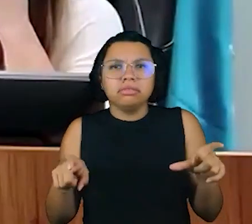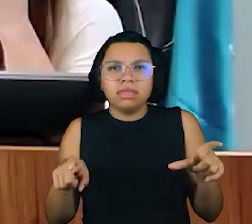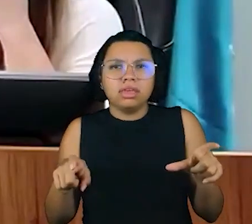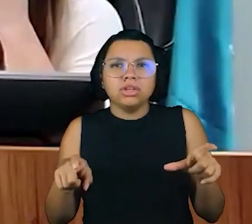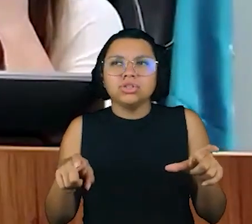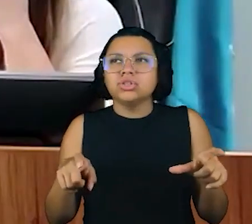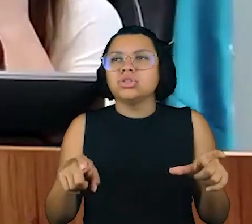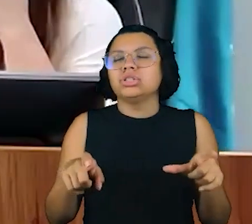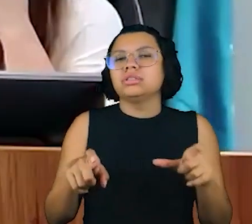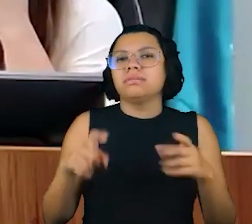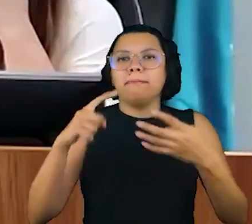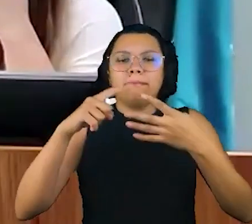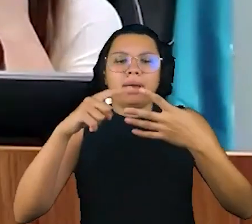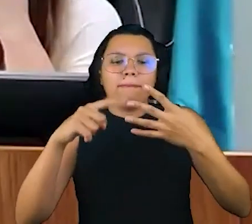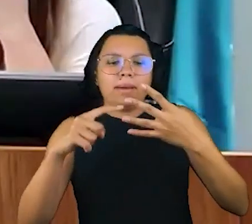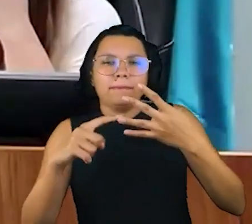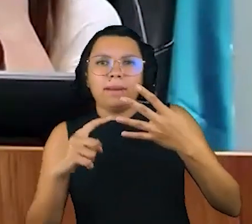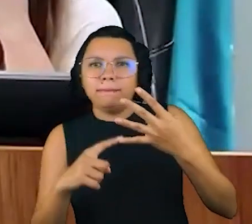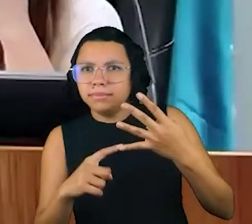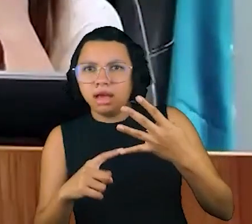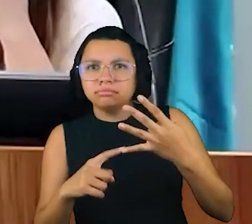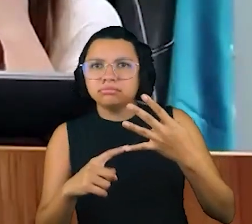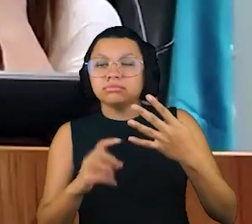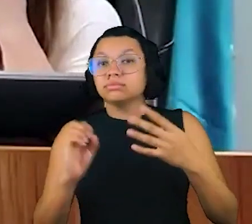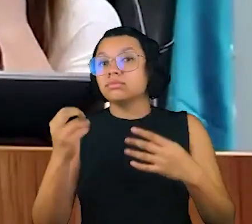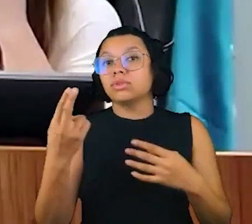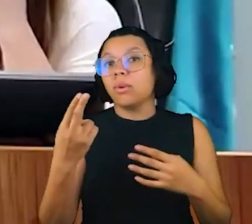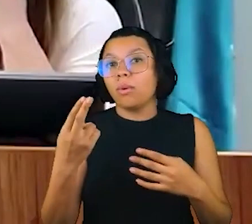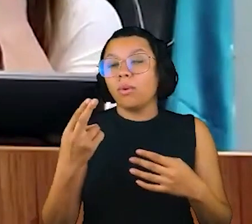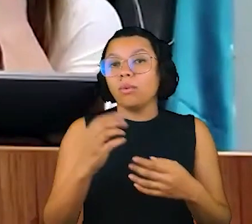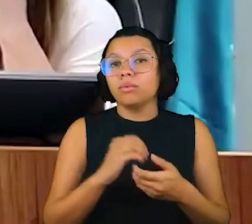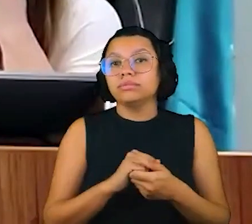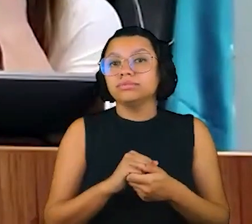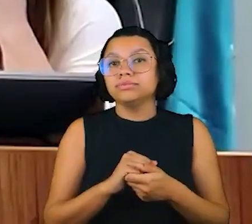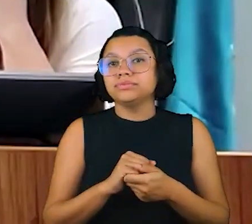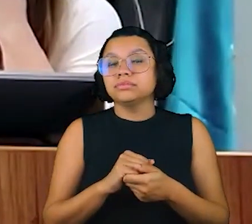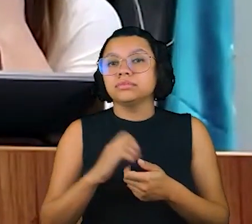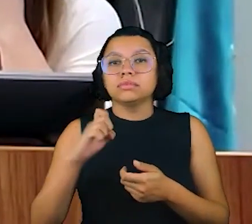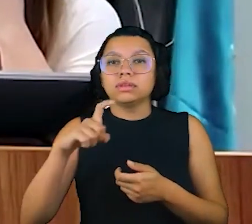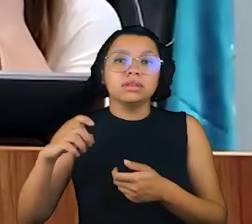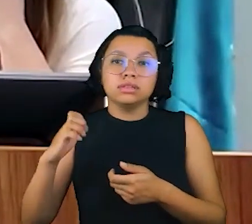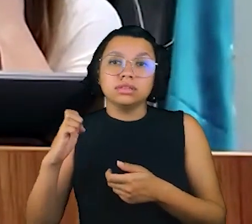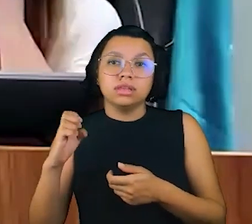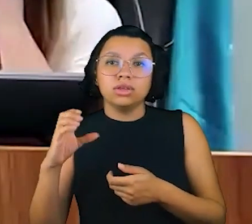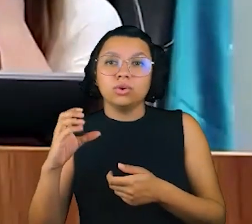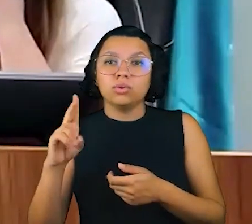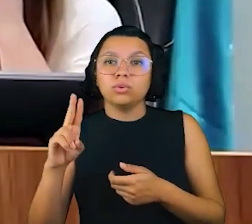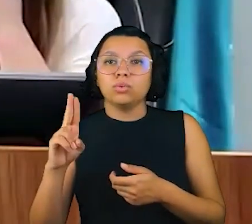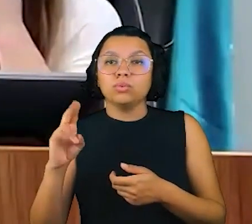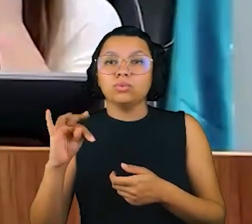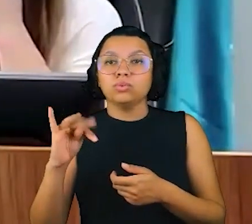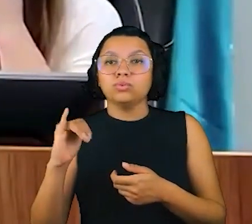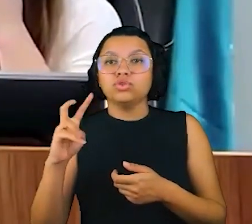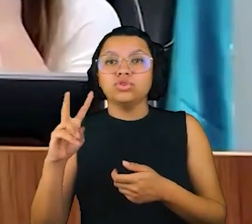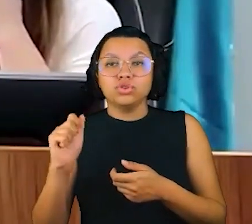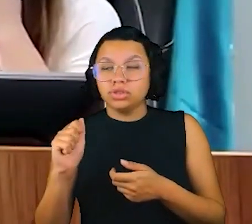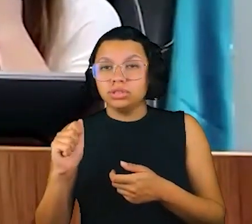não importa se anti-exacionais, declaratória, mandado de segurança, anulatória, ou